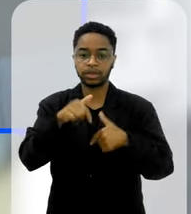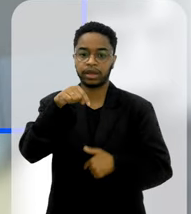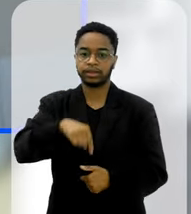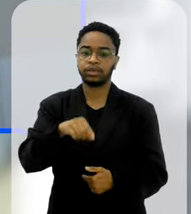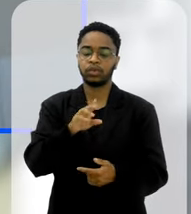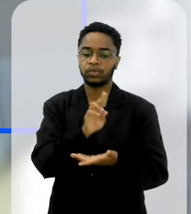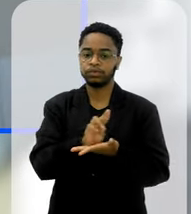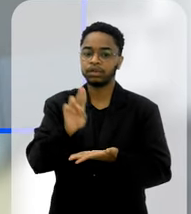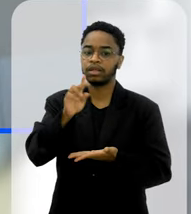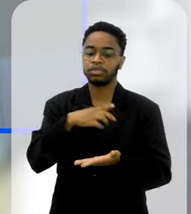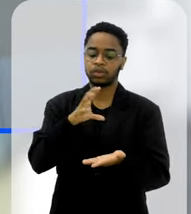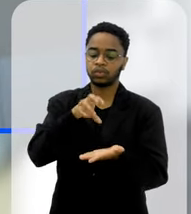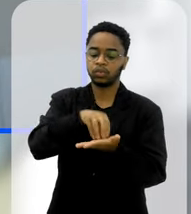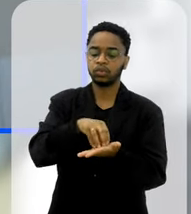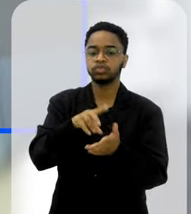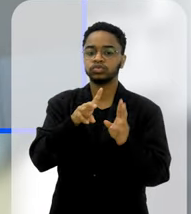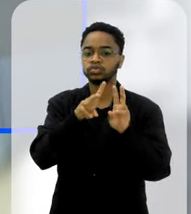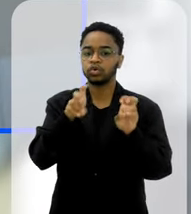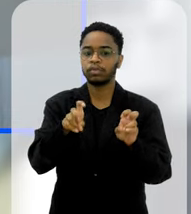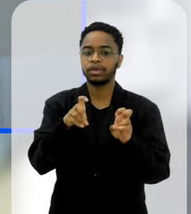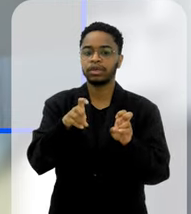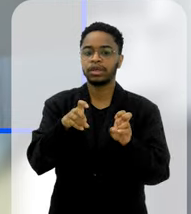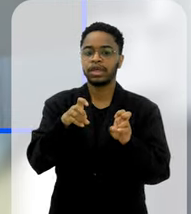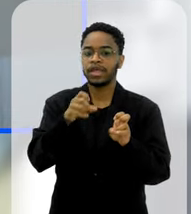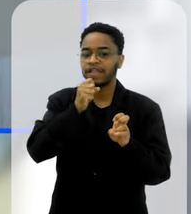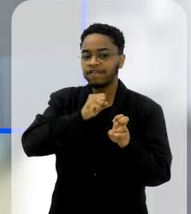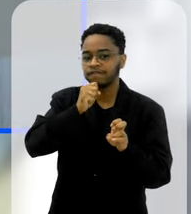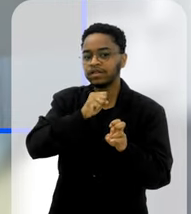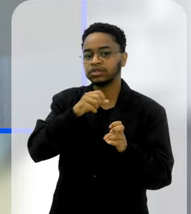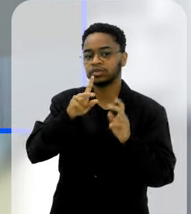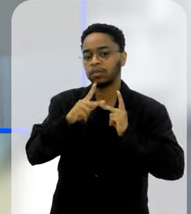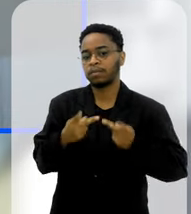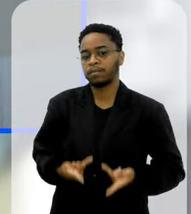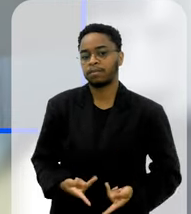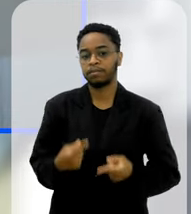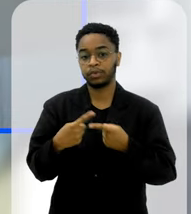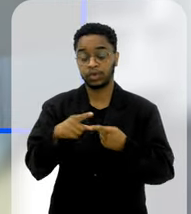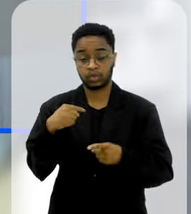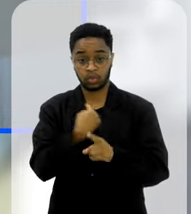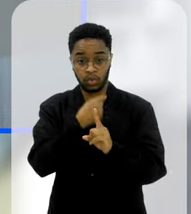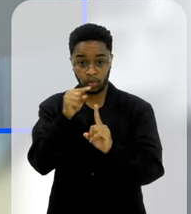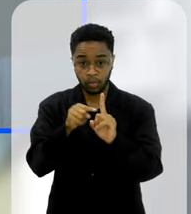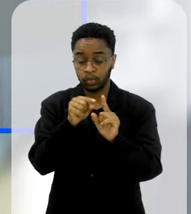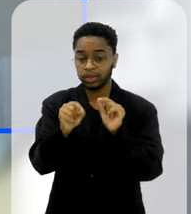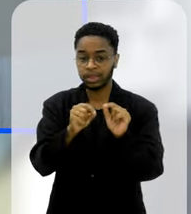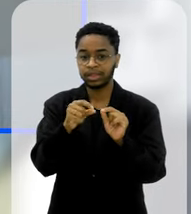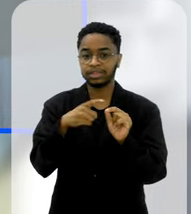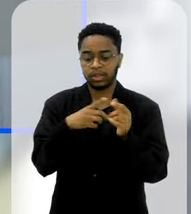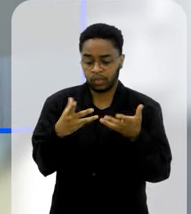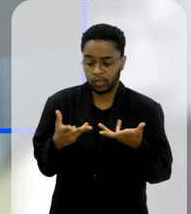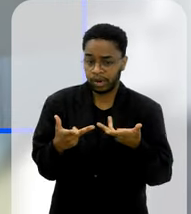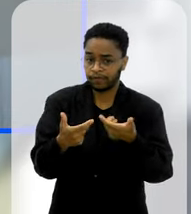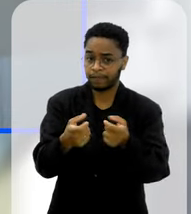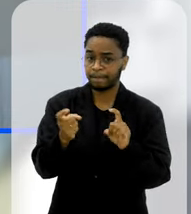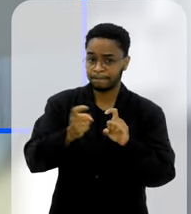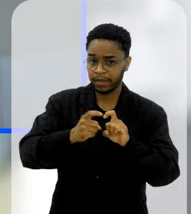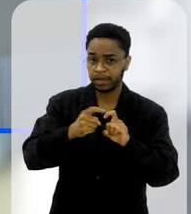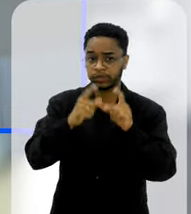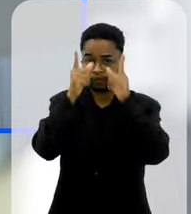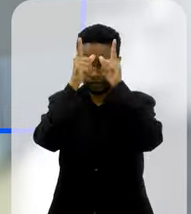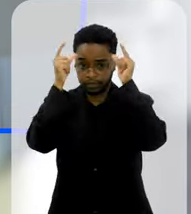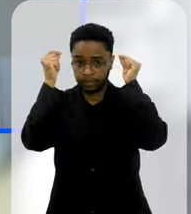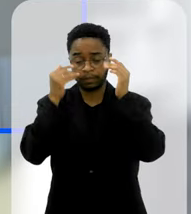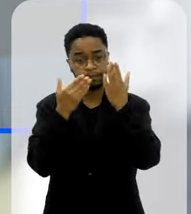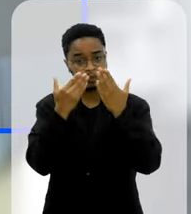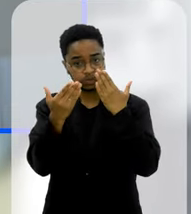temos esse núcleo do envelhecimento humano, porque a nossa preocupação é não só formar recursos humanos qualificados, não só o